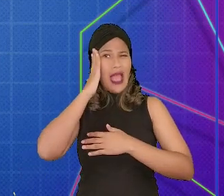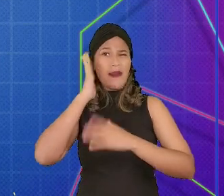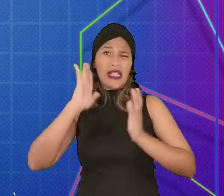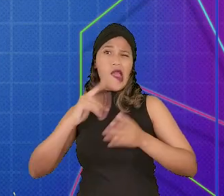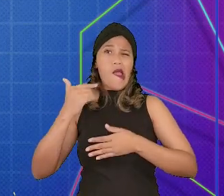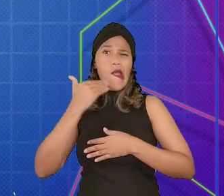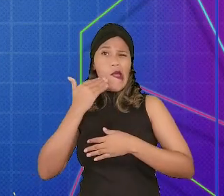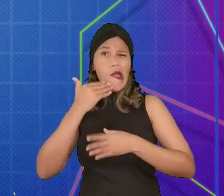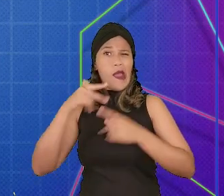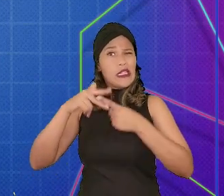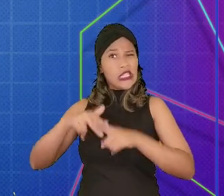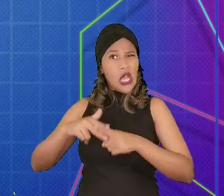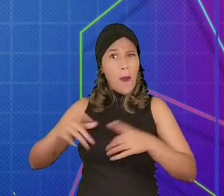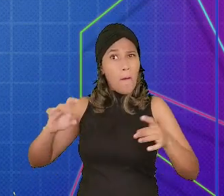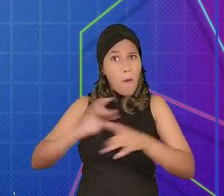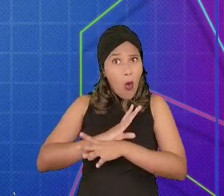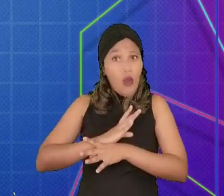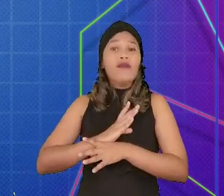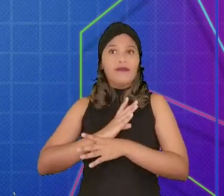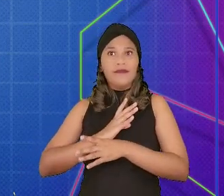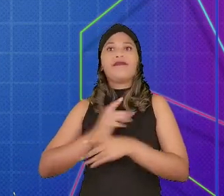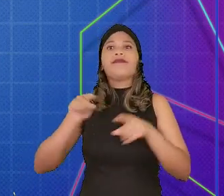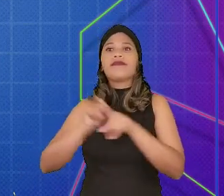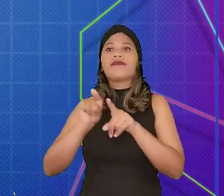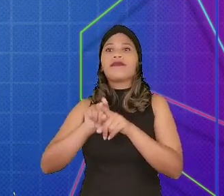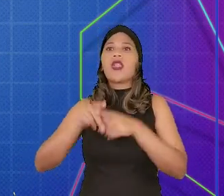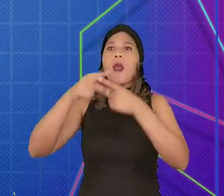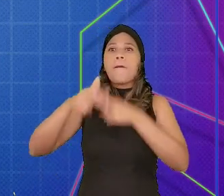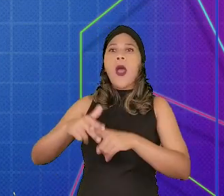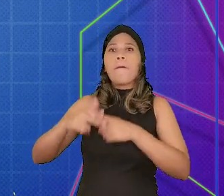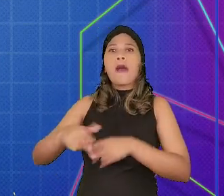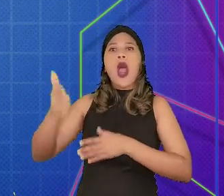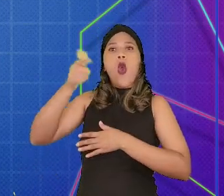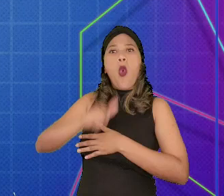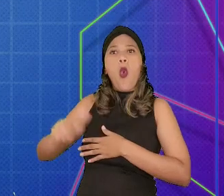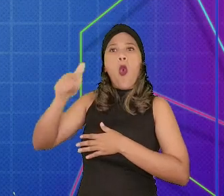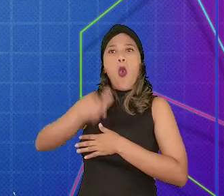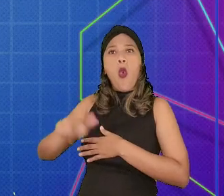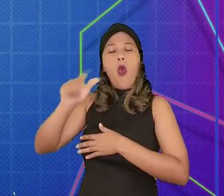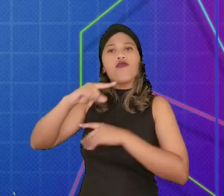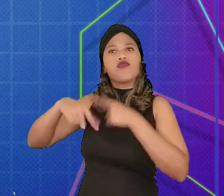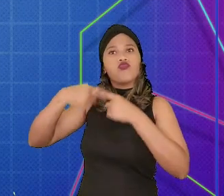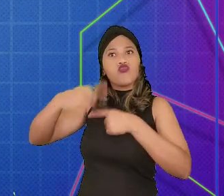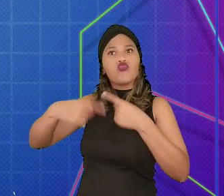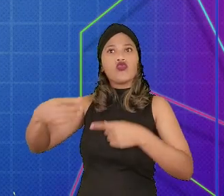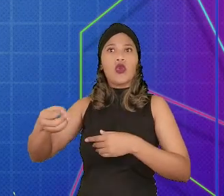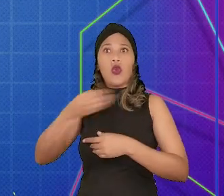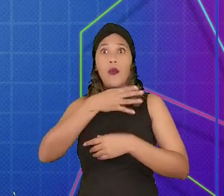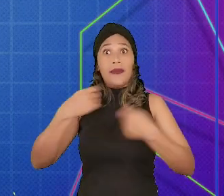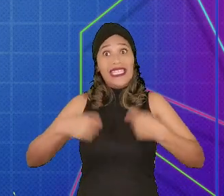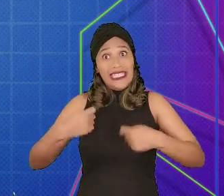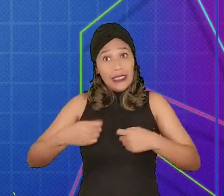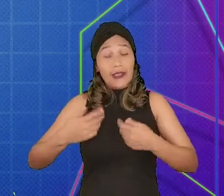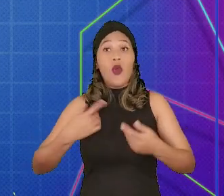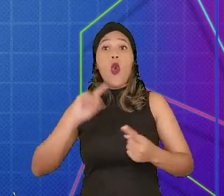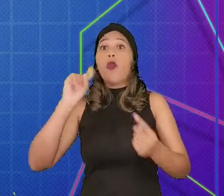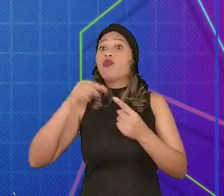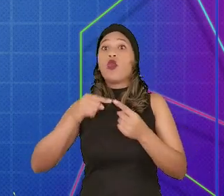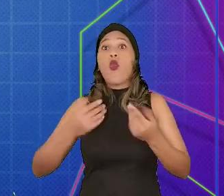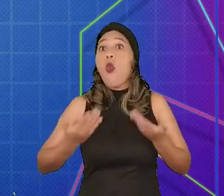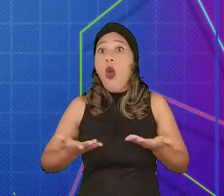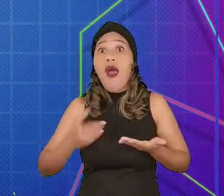pequenos problemas são corrigidos. Novas atualizações e extensões começam a serem lançadas também. Nesse estágio,